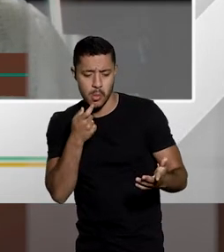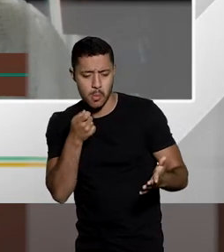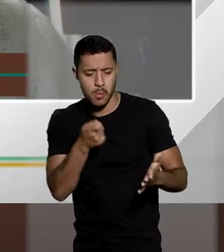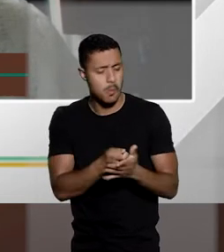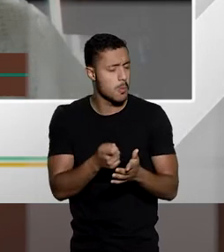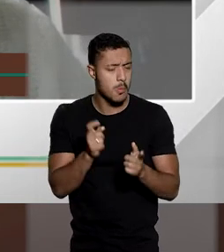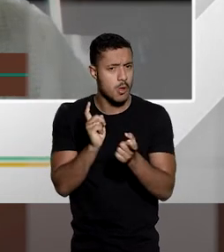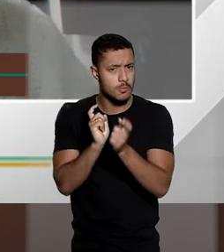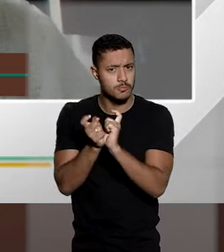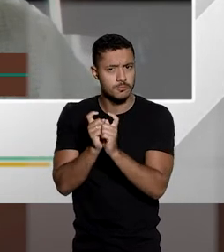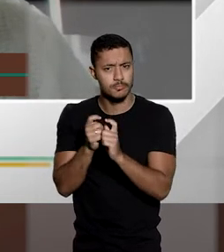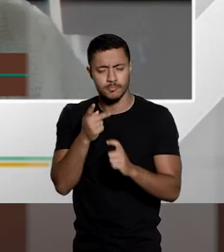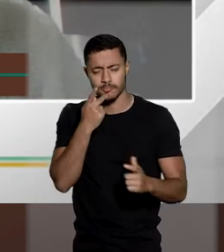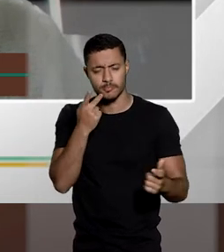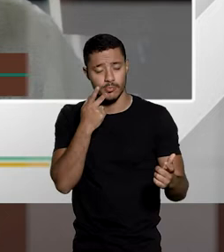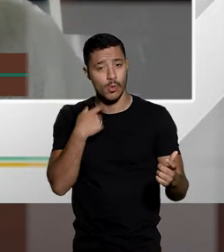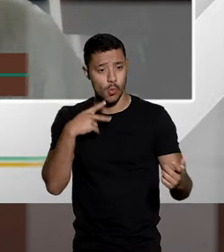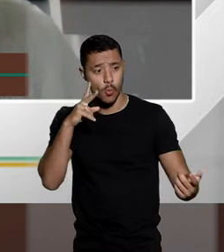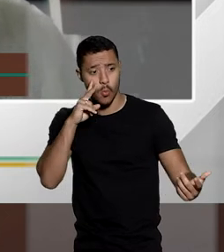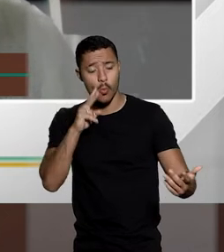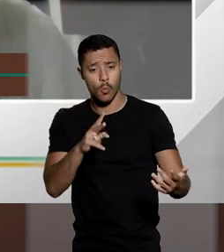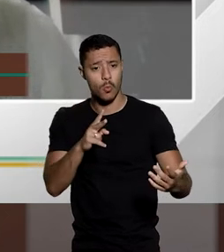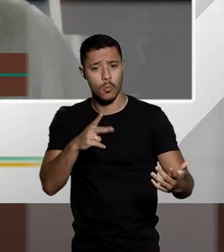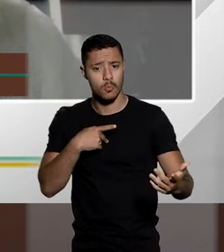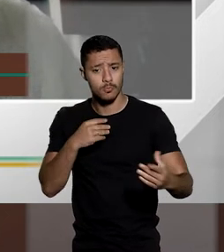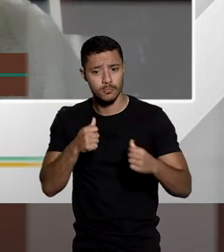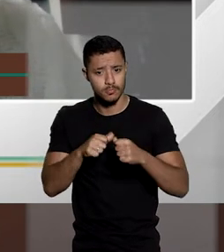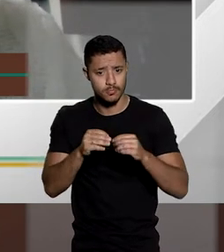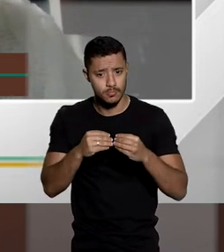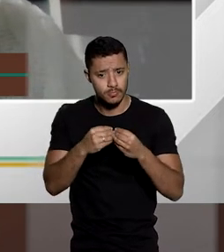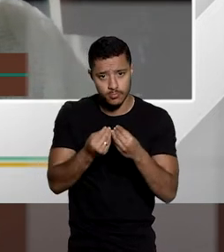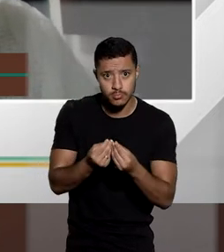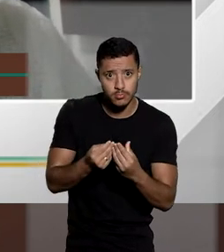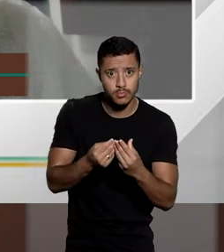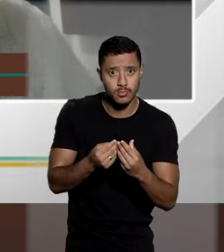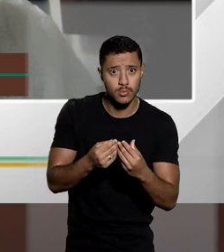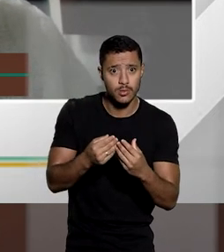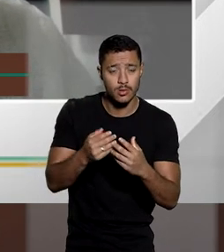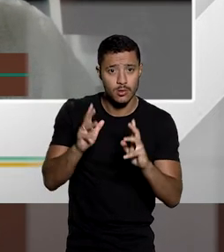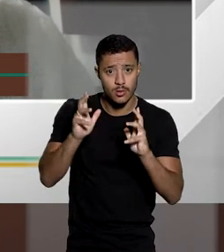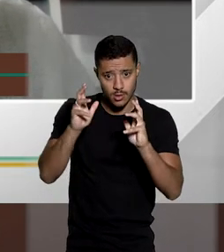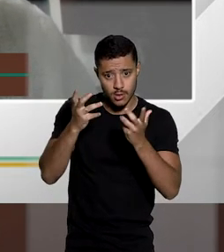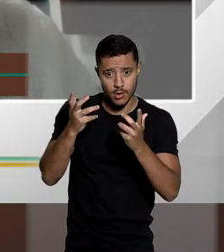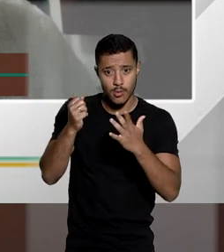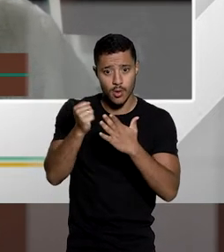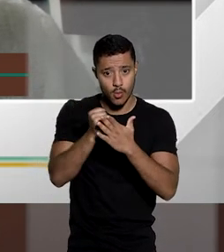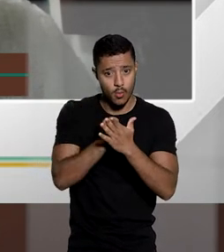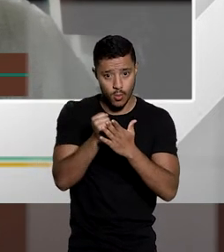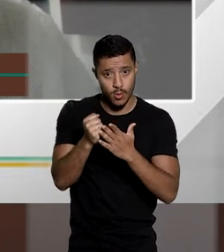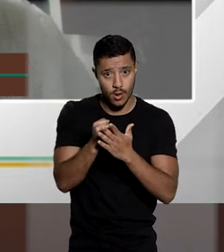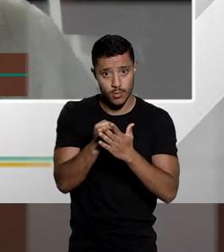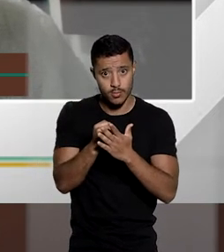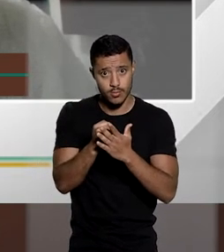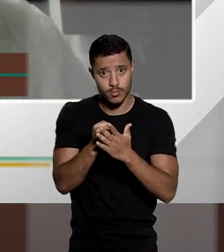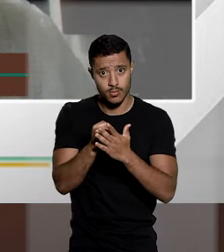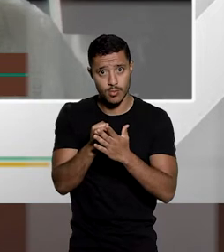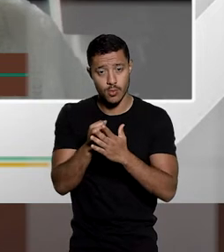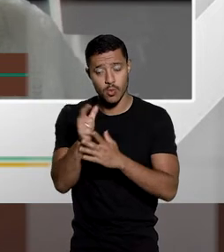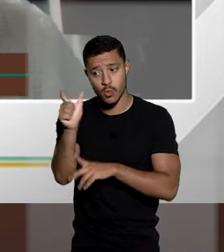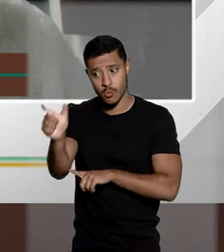como se a administração estivesse dizendo, olha, eu estou oferecendo a oportunidade de celebrar tal contrato. Daí